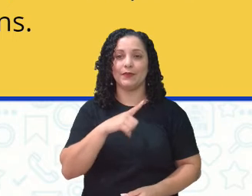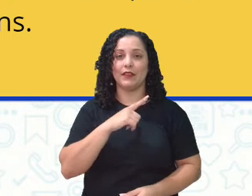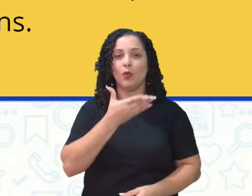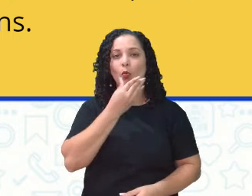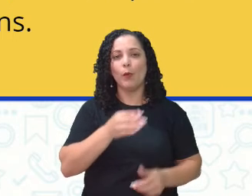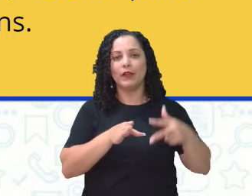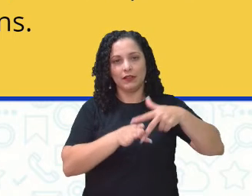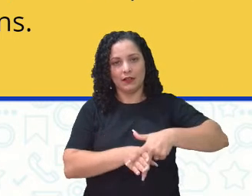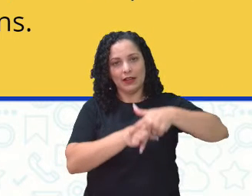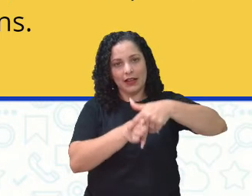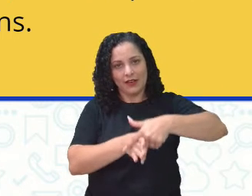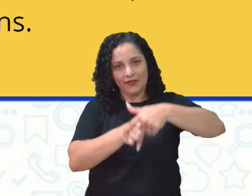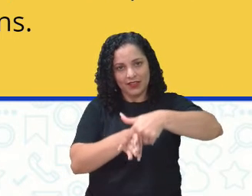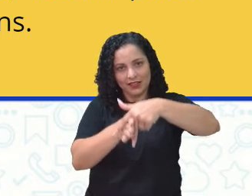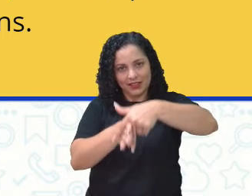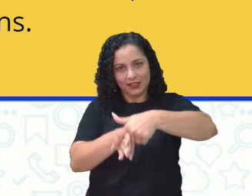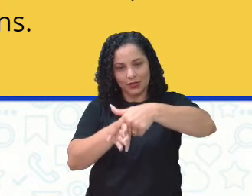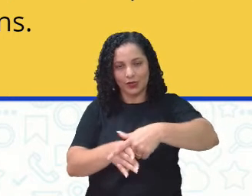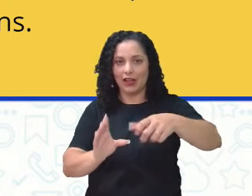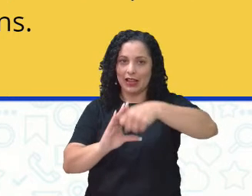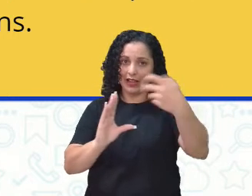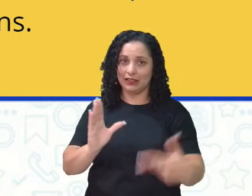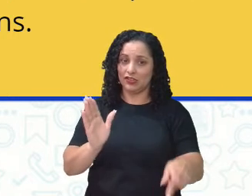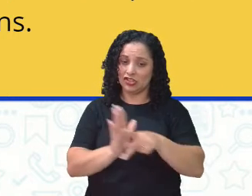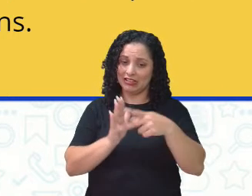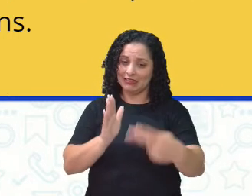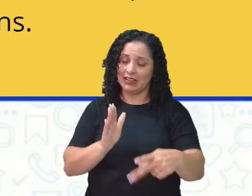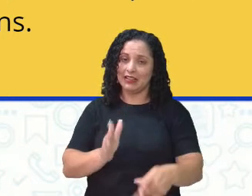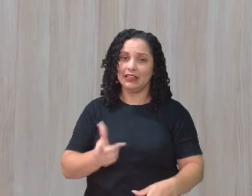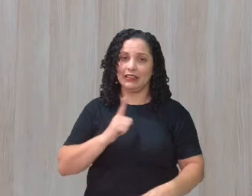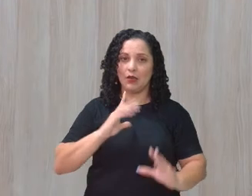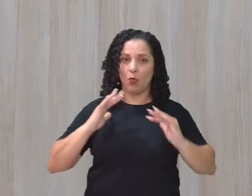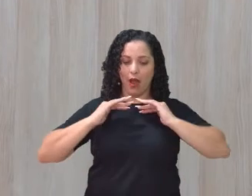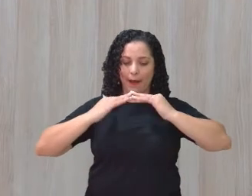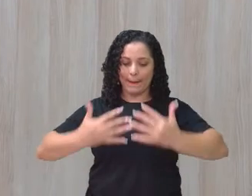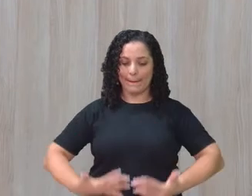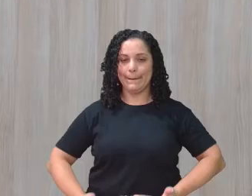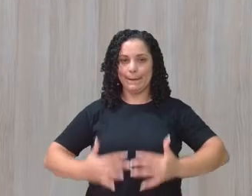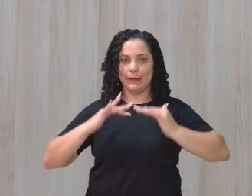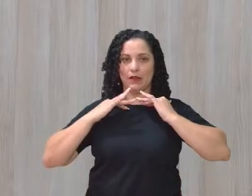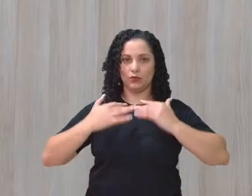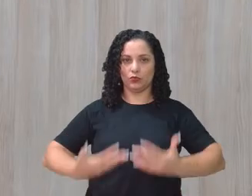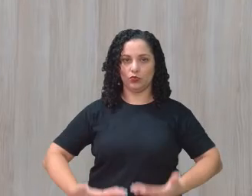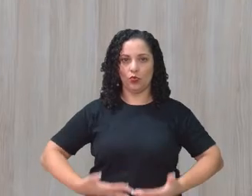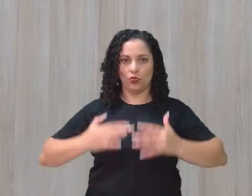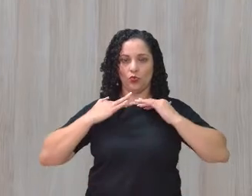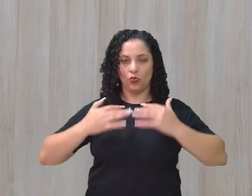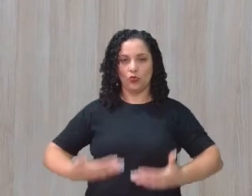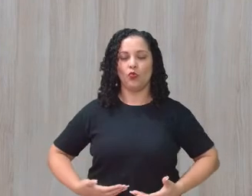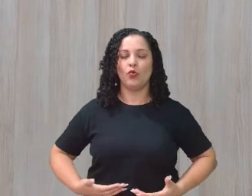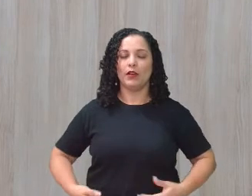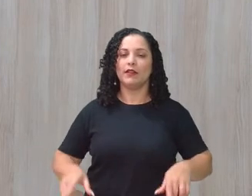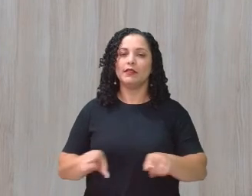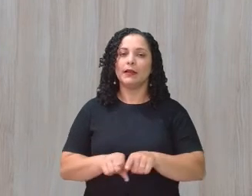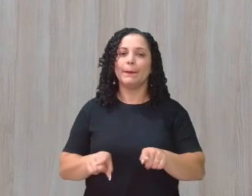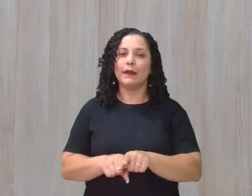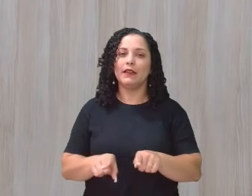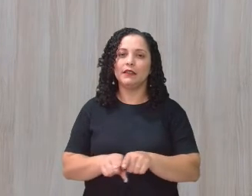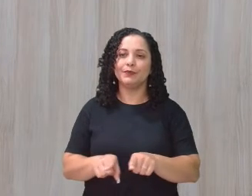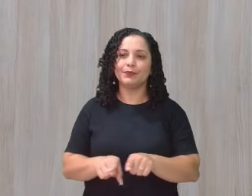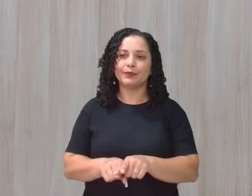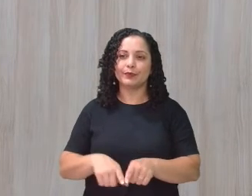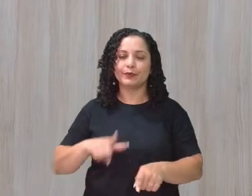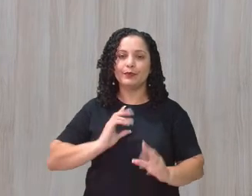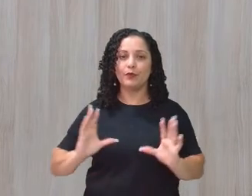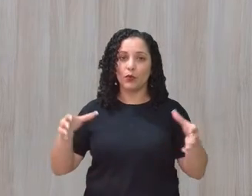cavaleiro, ele precisa ter algumas características, por exemplo, ter uma armadura, por exemplo, estar vinculado a um